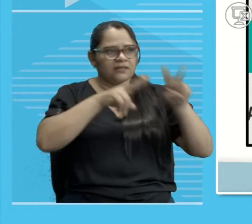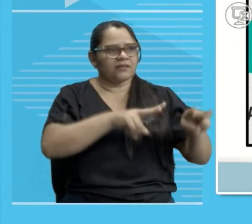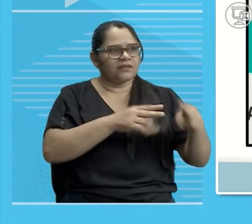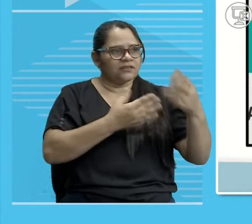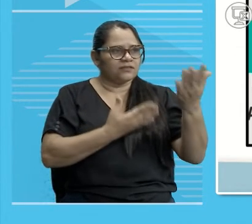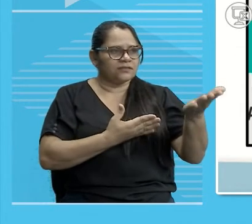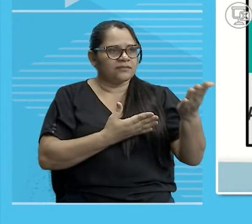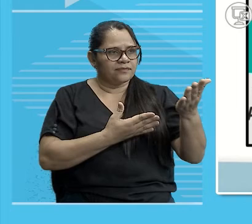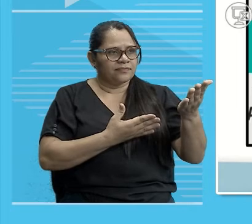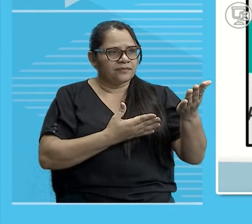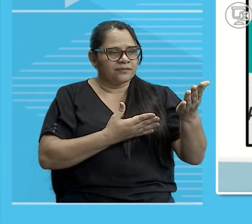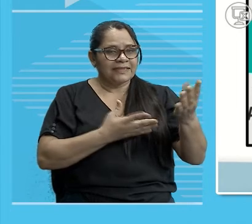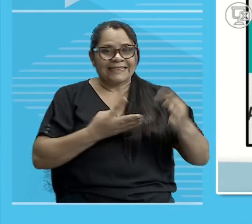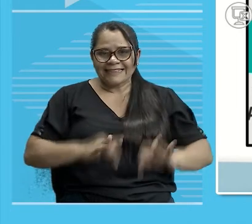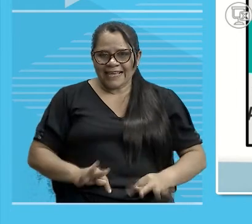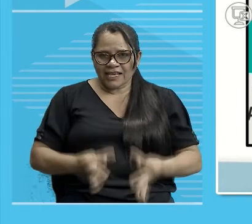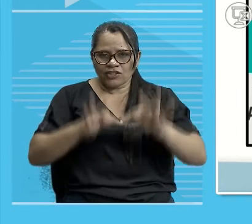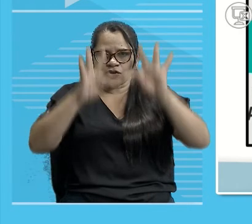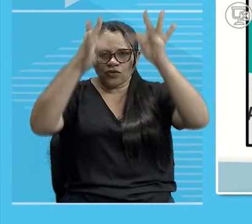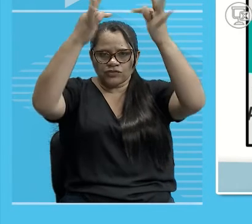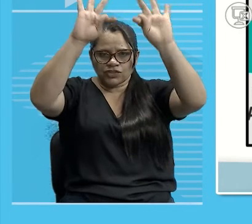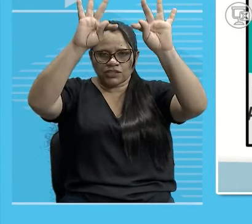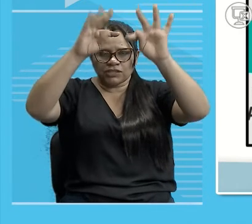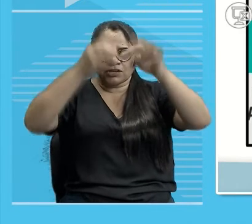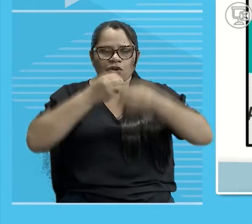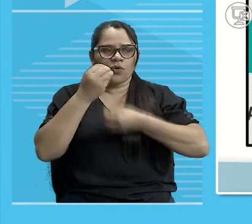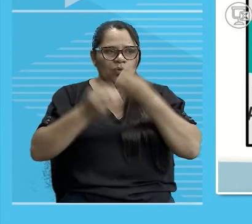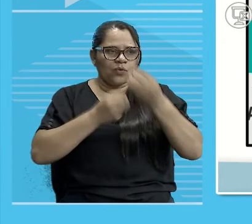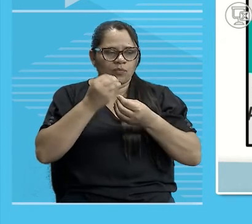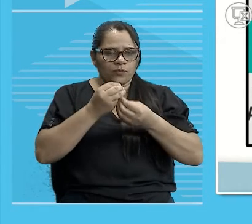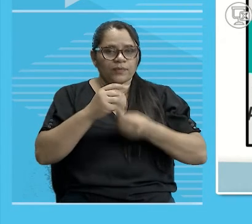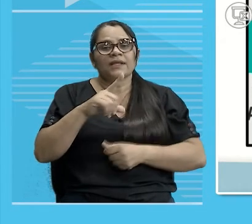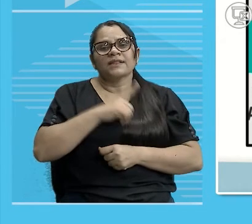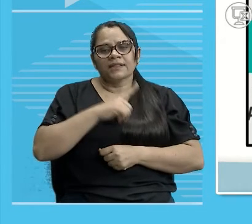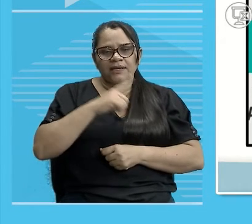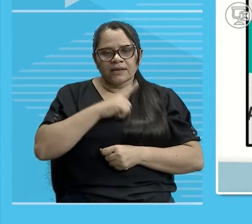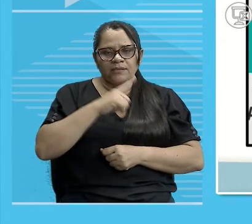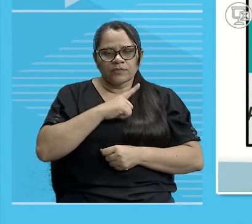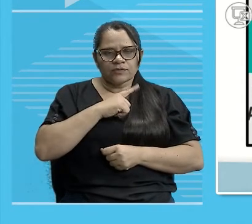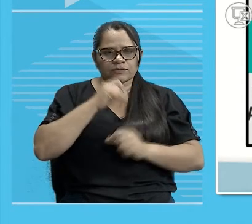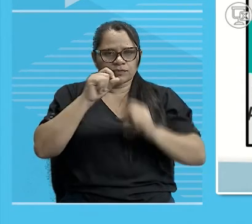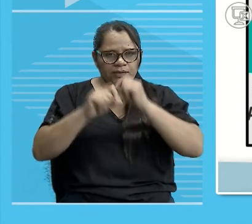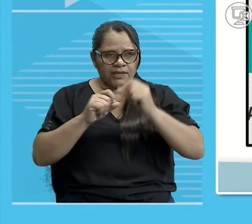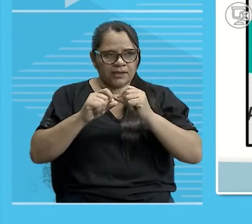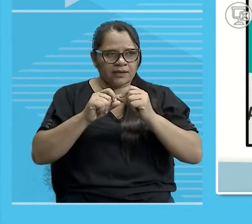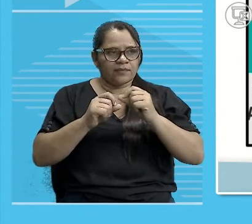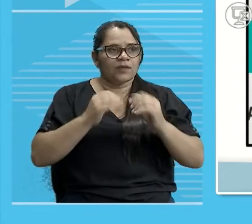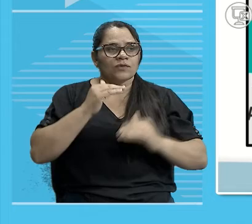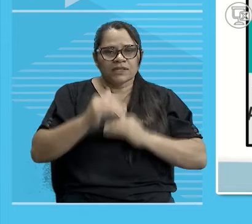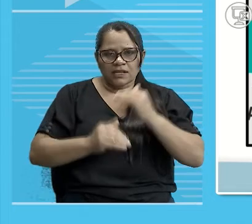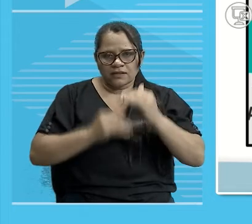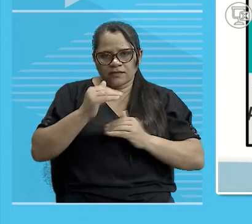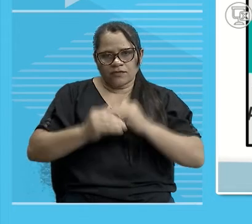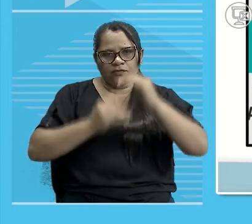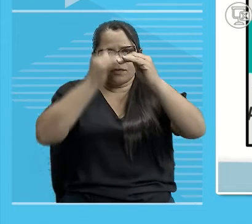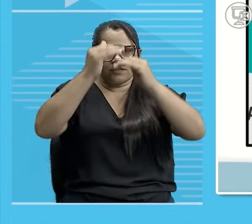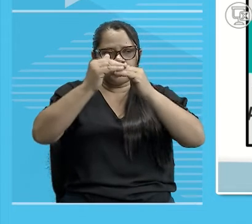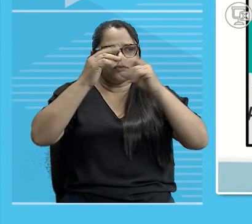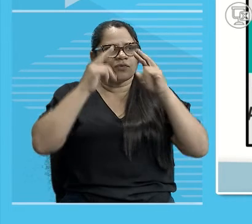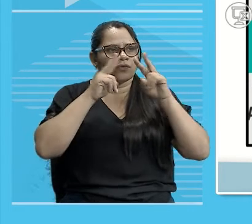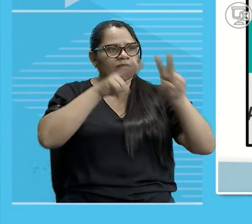só tecnologia nós temos o desenvolvedor front-end